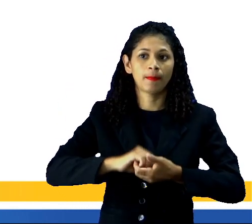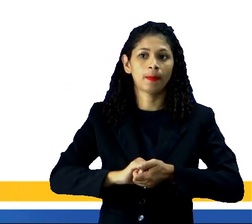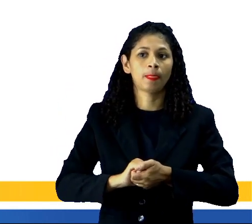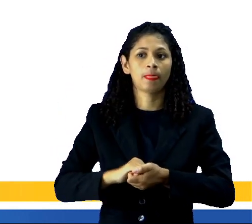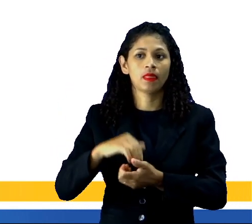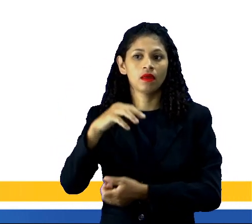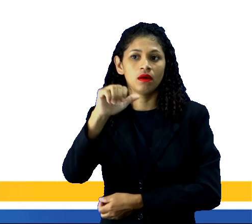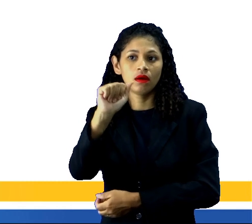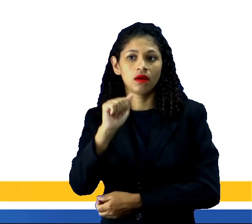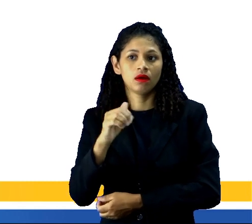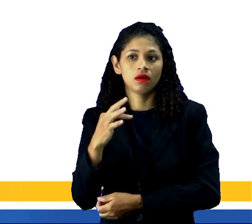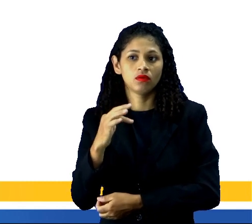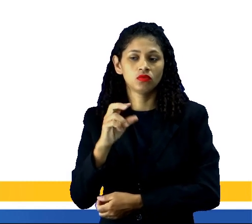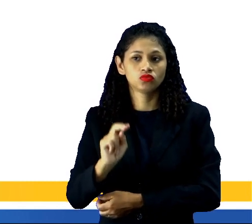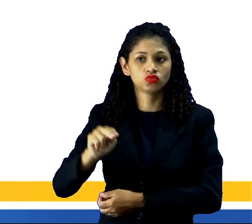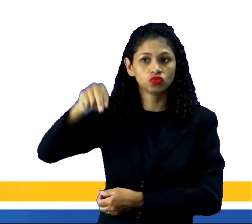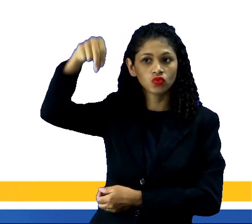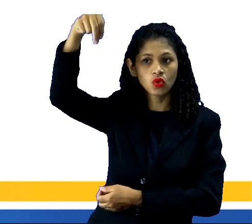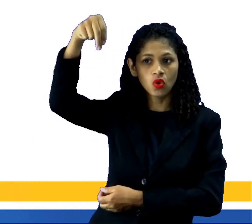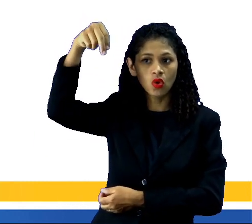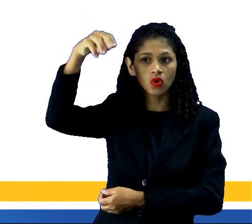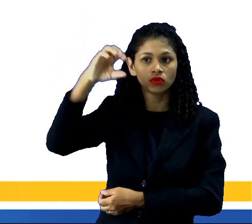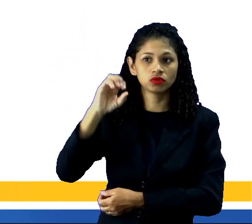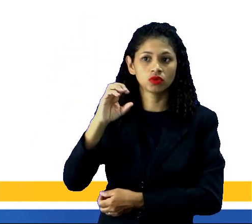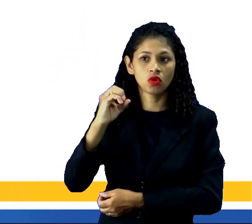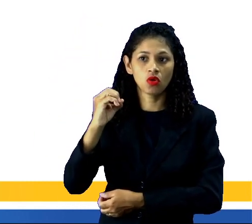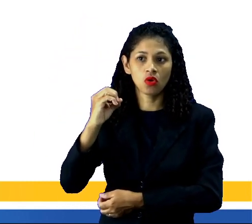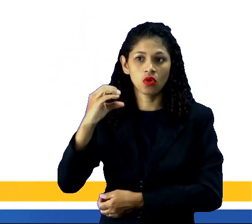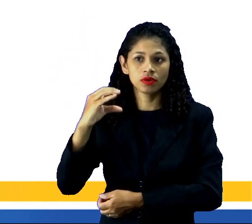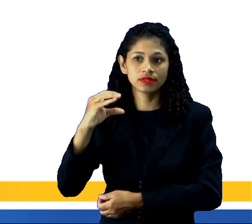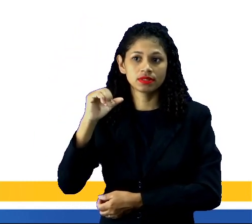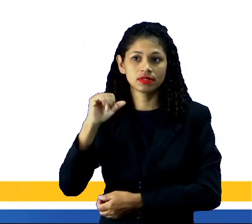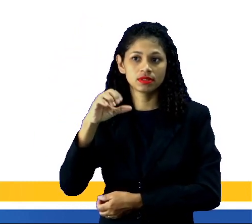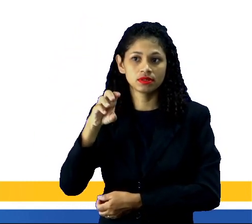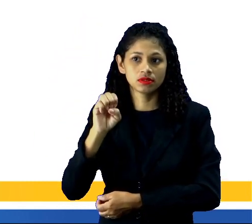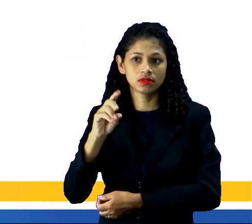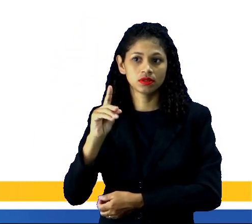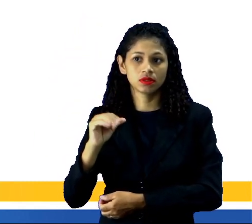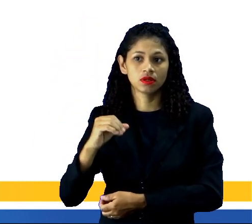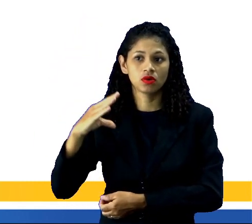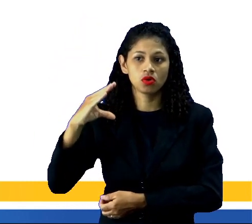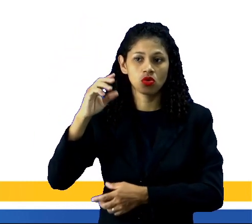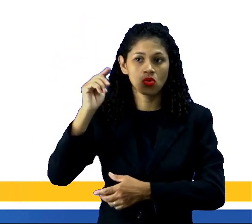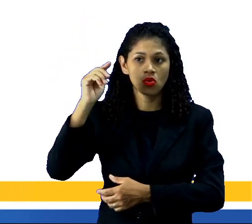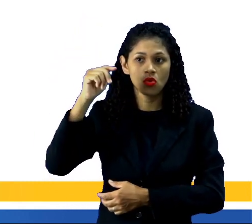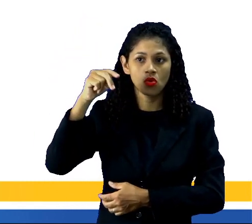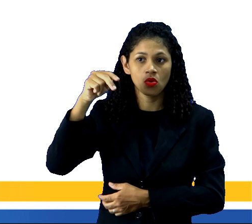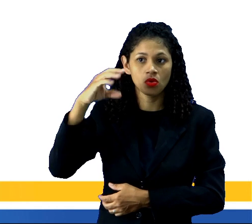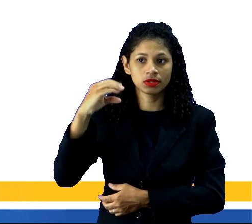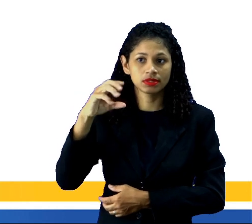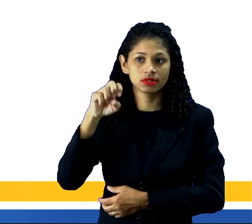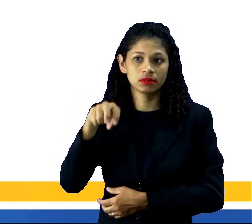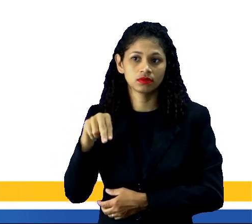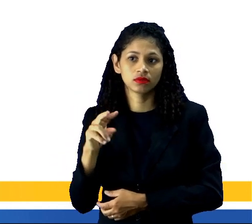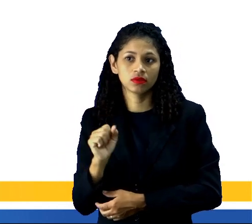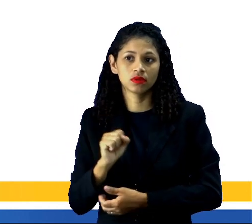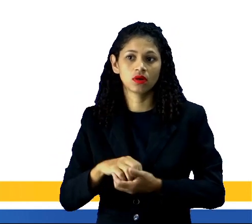do Norte, né? África Ocidental, África Central, África Oriental e África